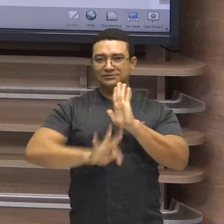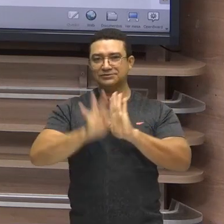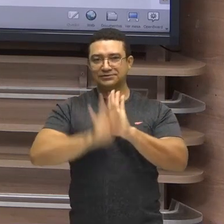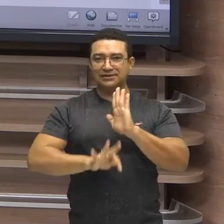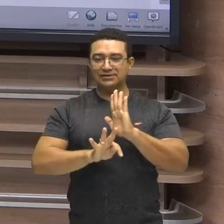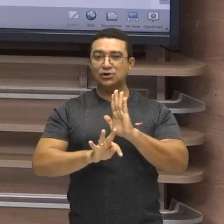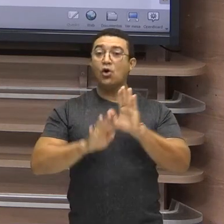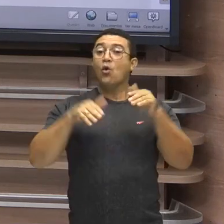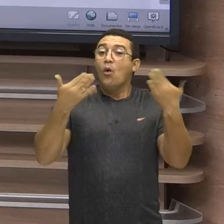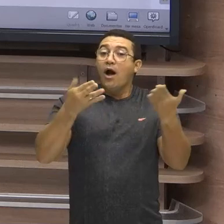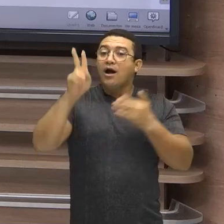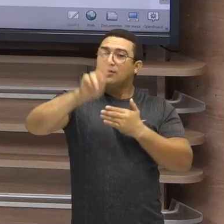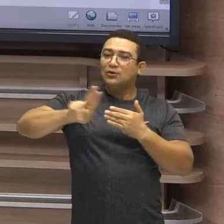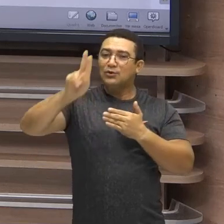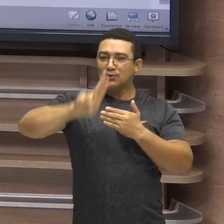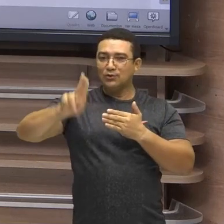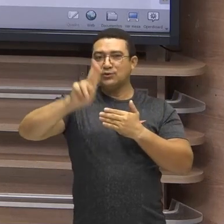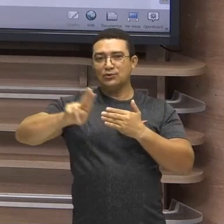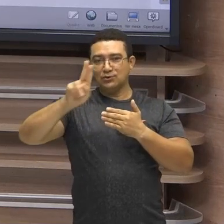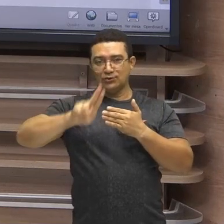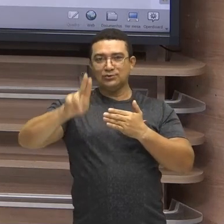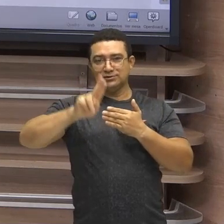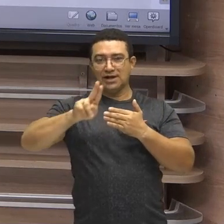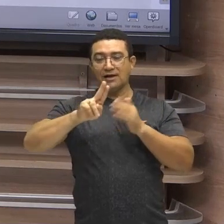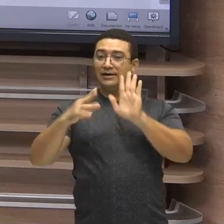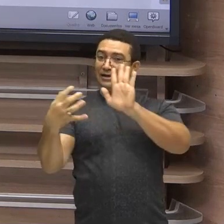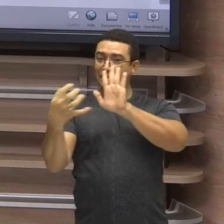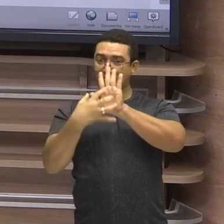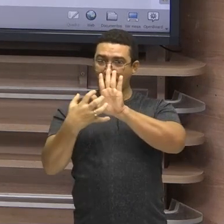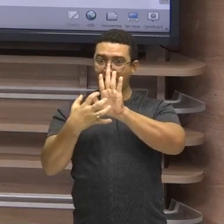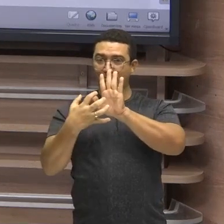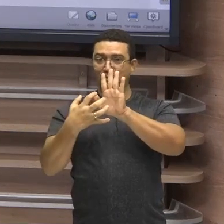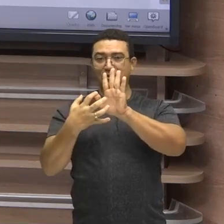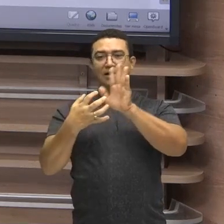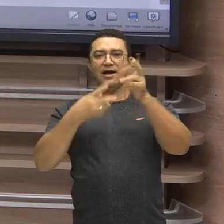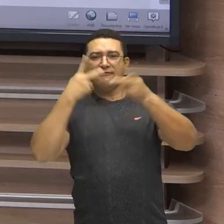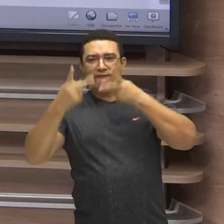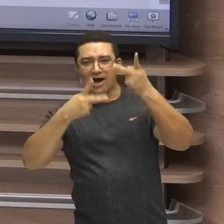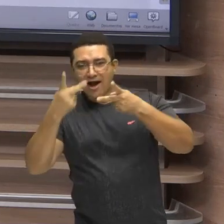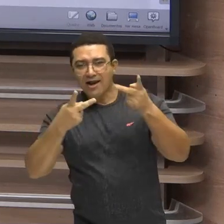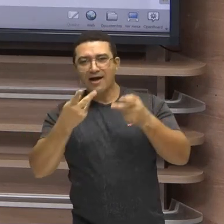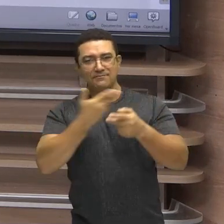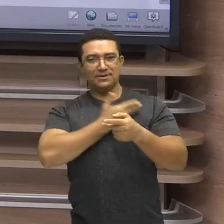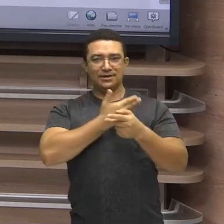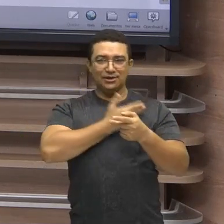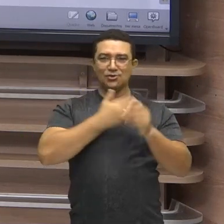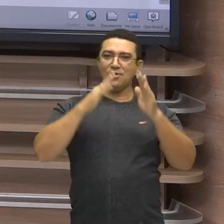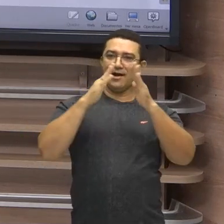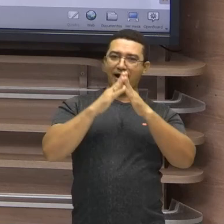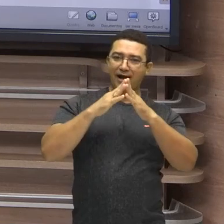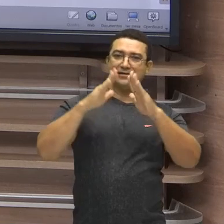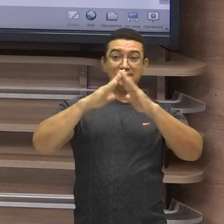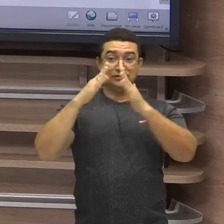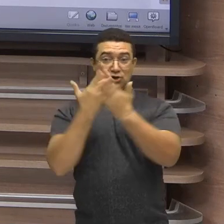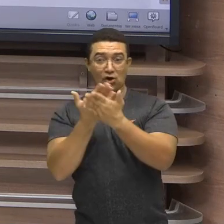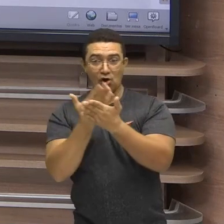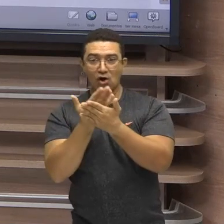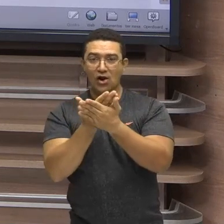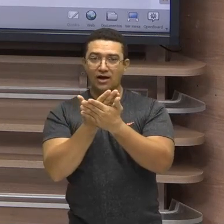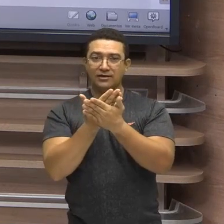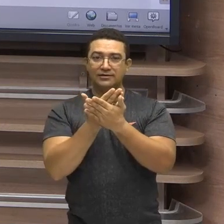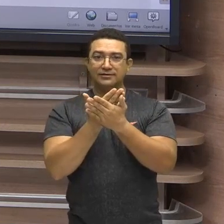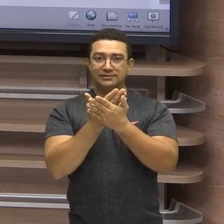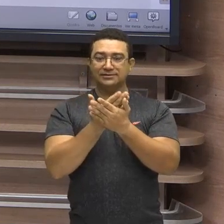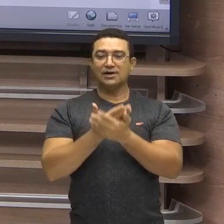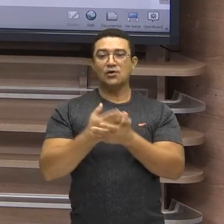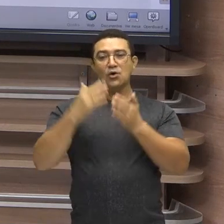for utilizados esses exageros, né, nas falas dos colegas, em casa, na escola. Então é isso